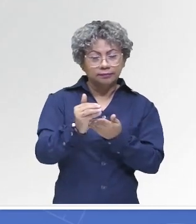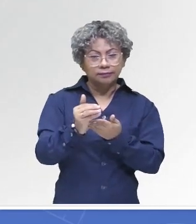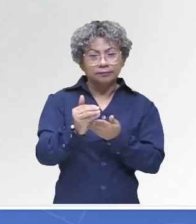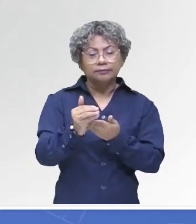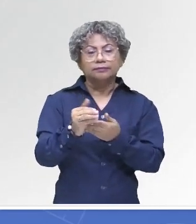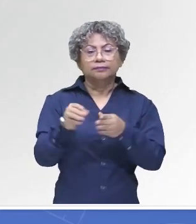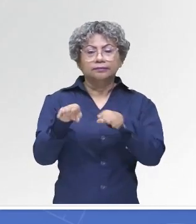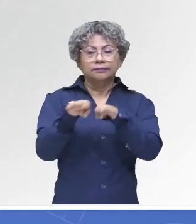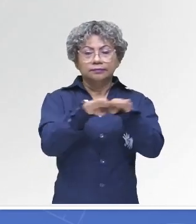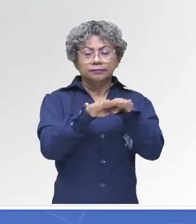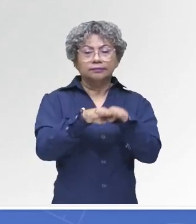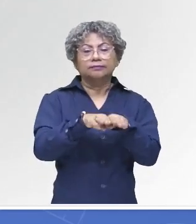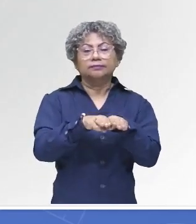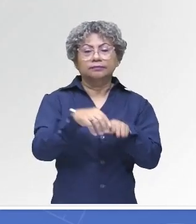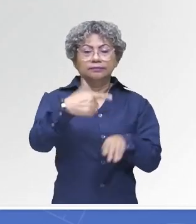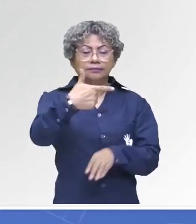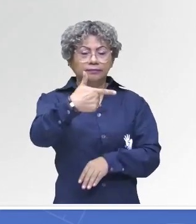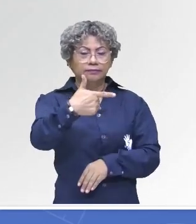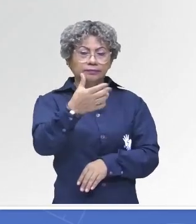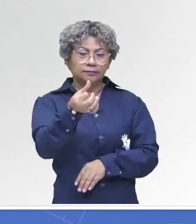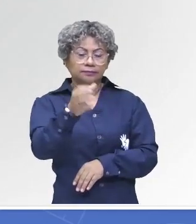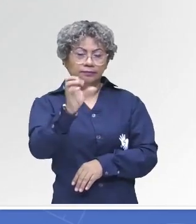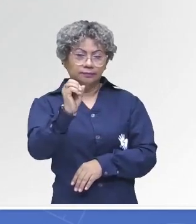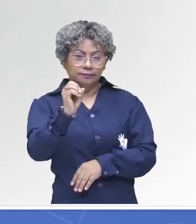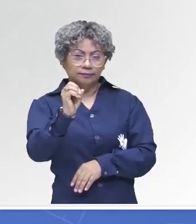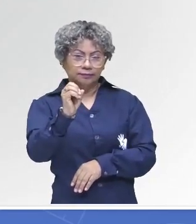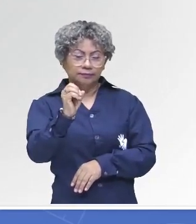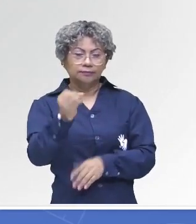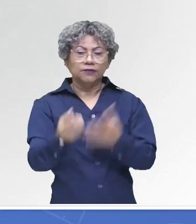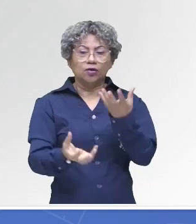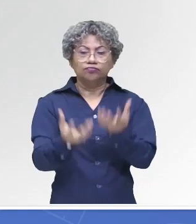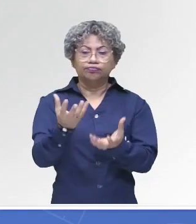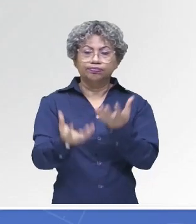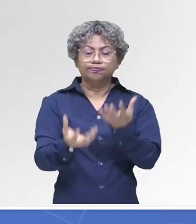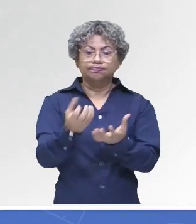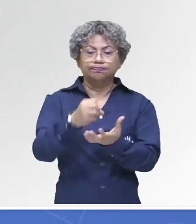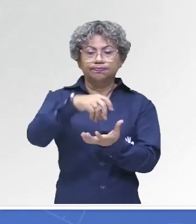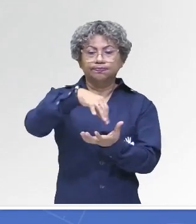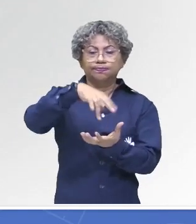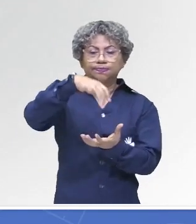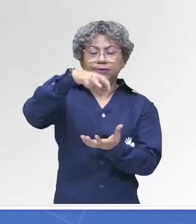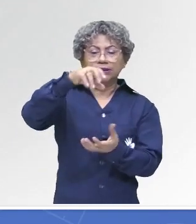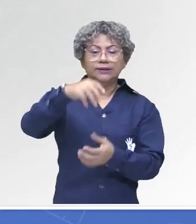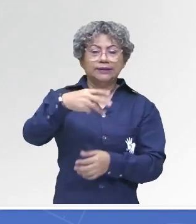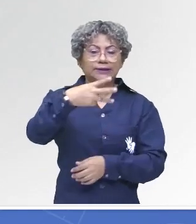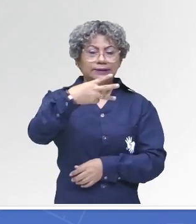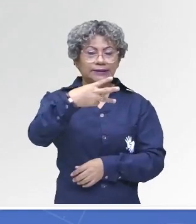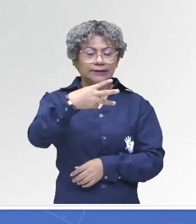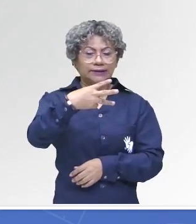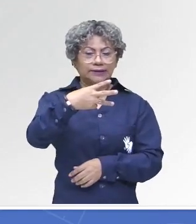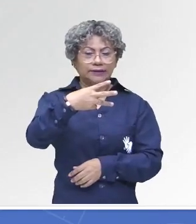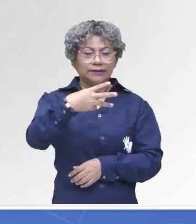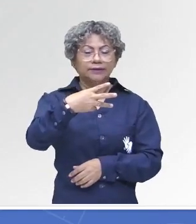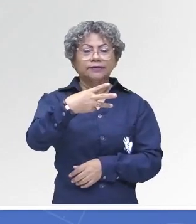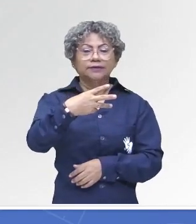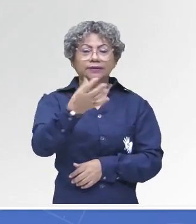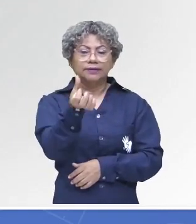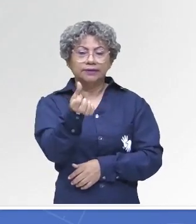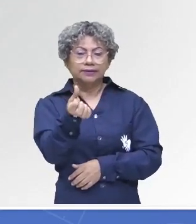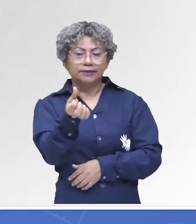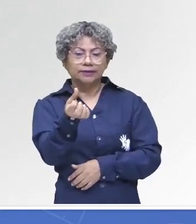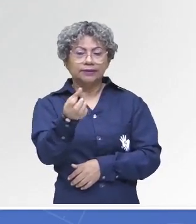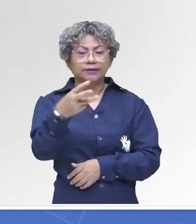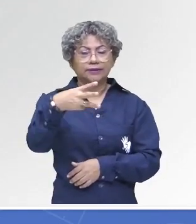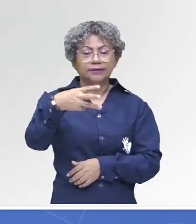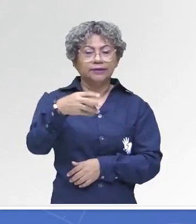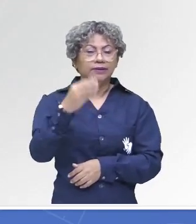associou 273. E para o ponto de ebulição, ele associou o 373, tá certo? Então,